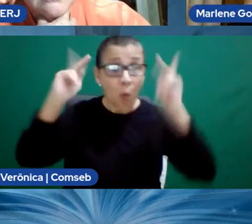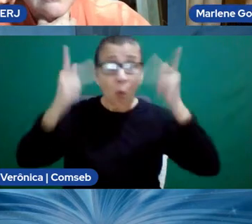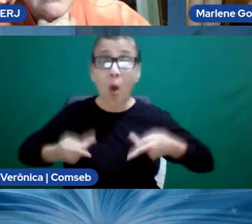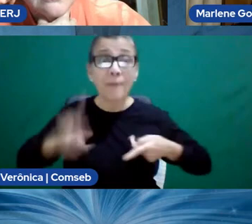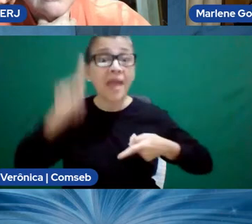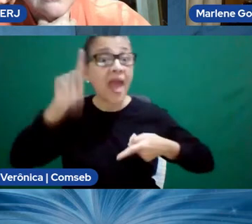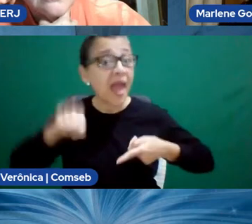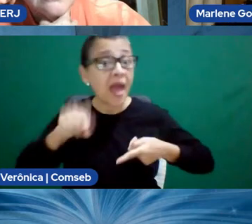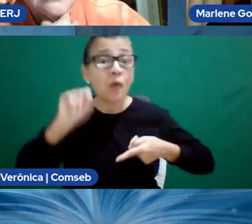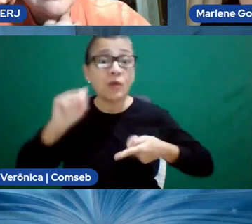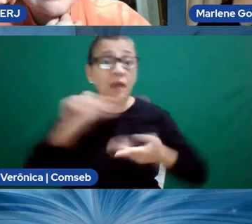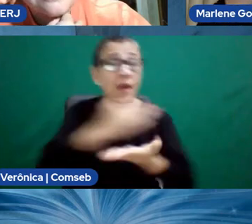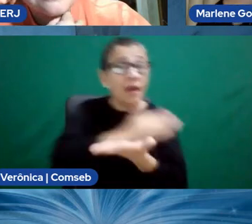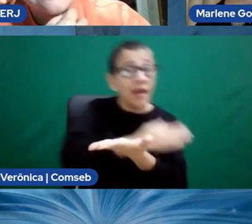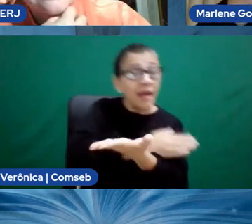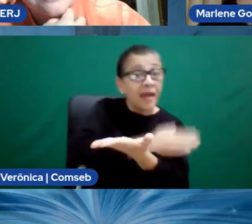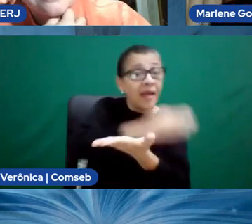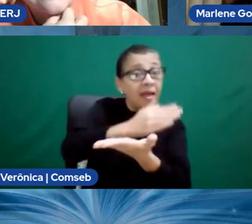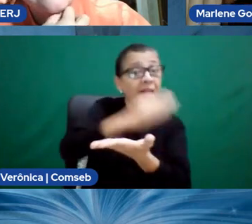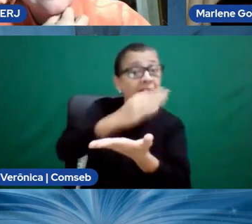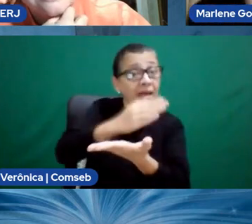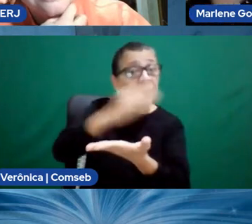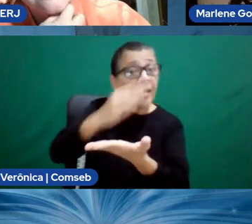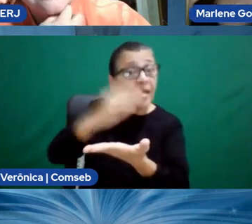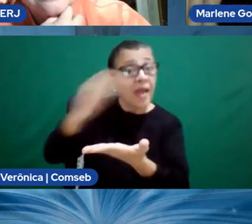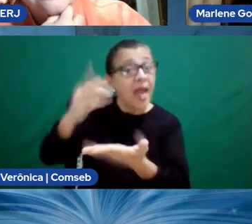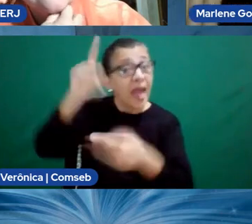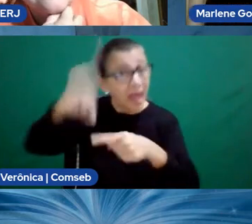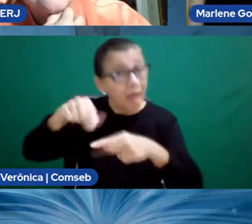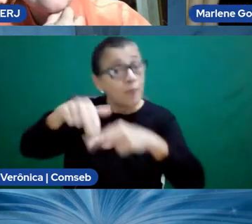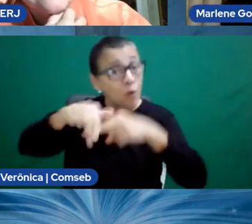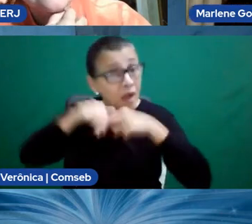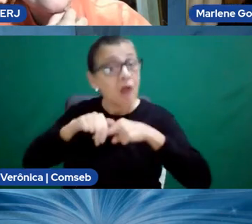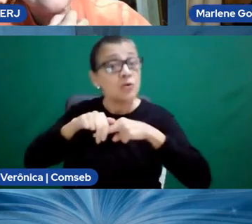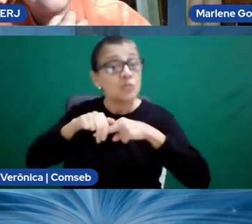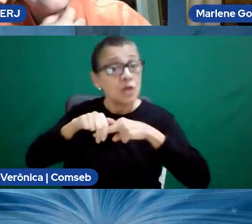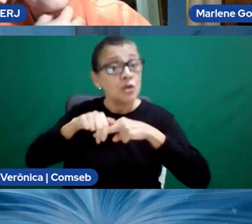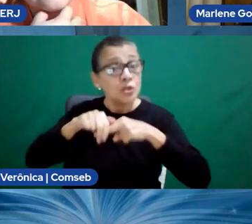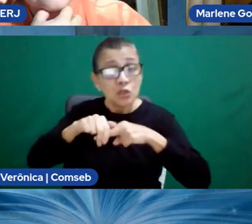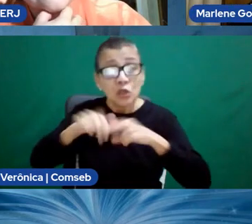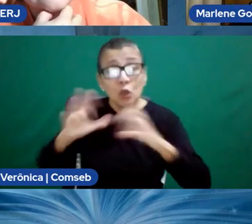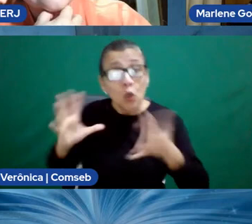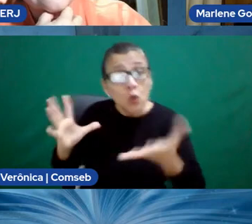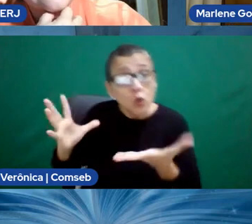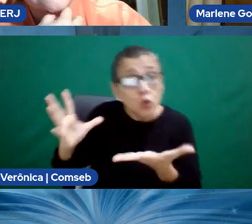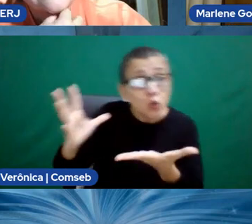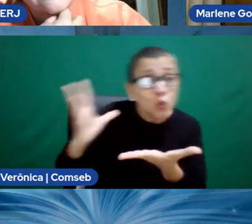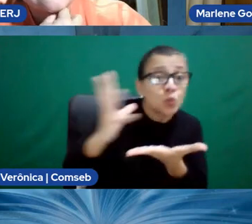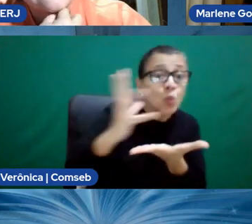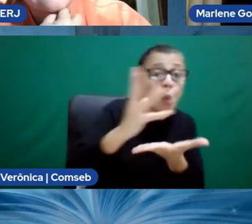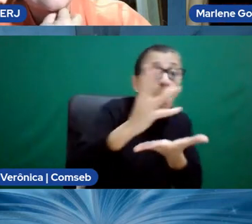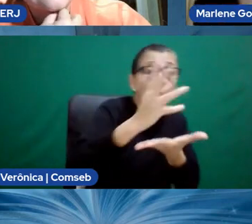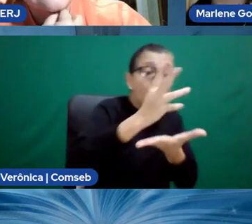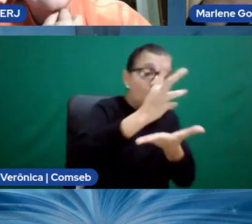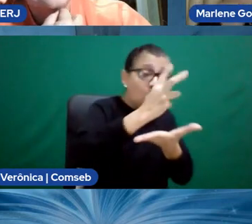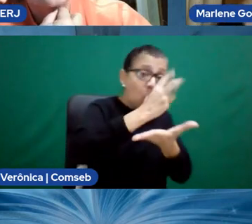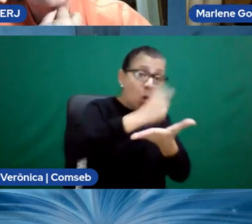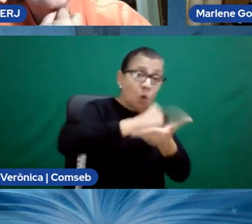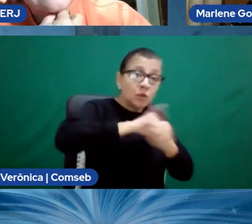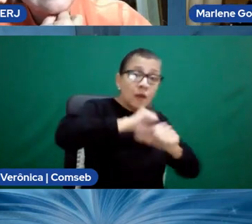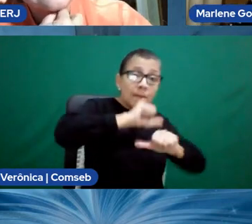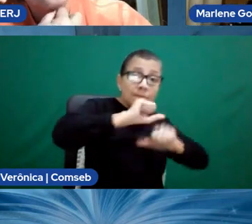sentido que tenha demorado, porque é justamente uma junção aí de todo esse processo, uma transformação a partir de todas